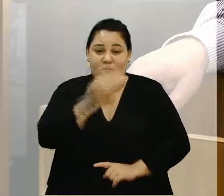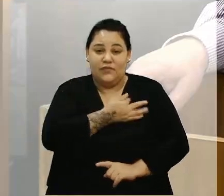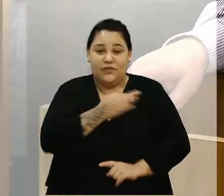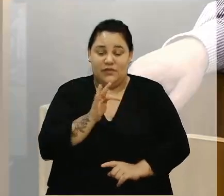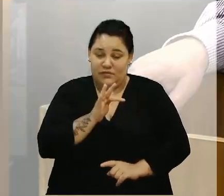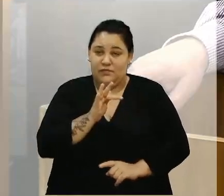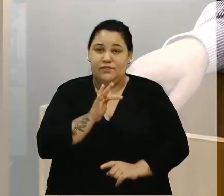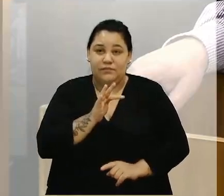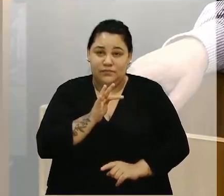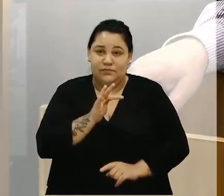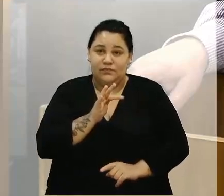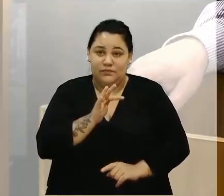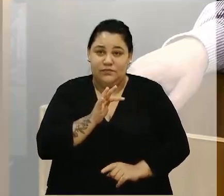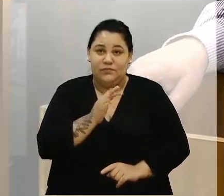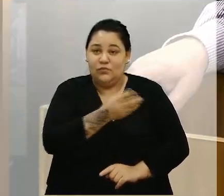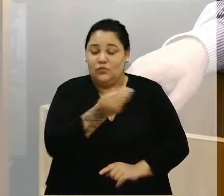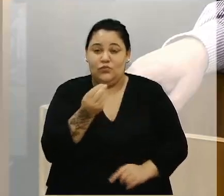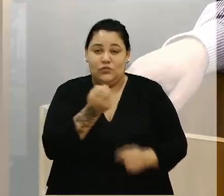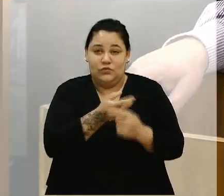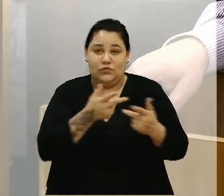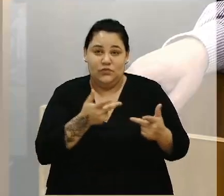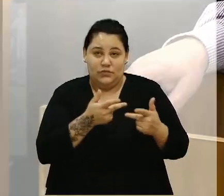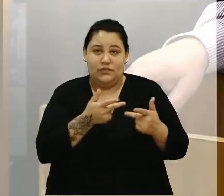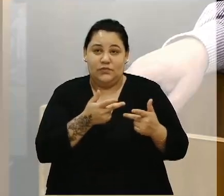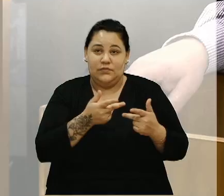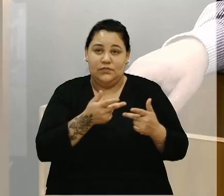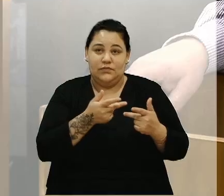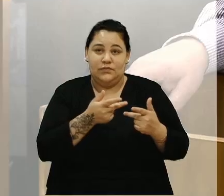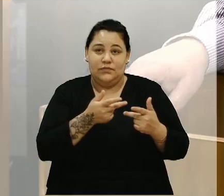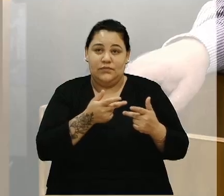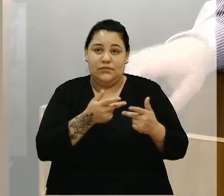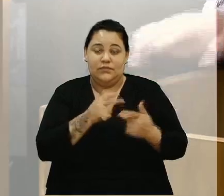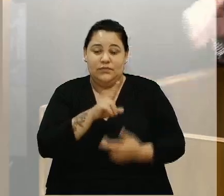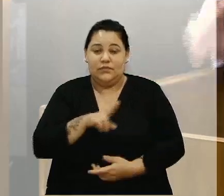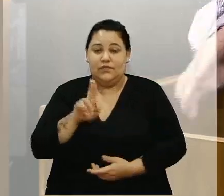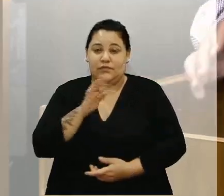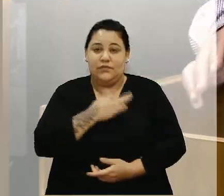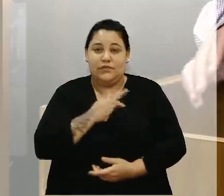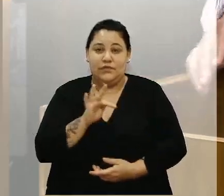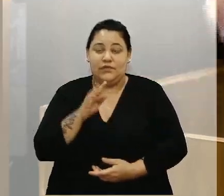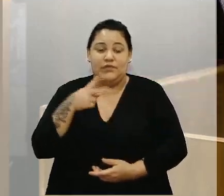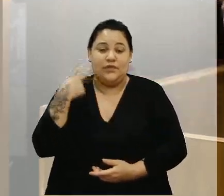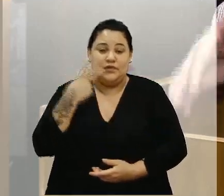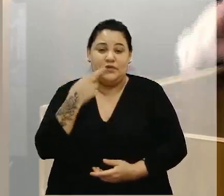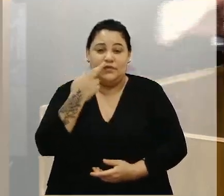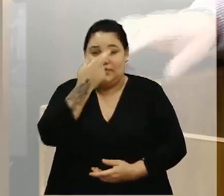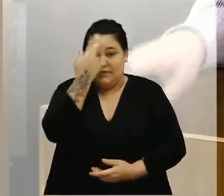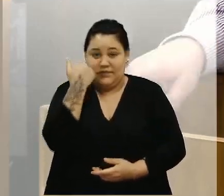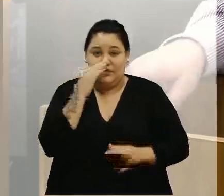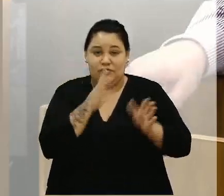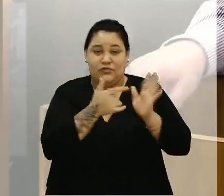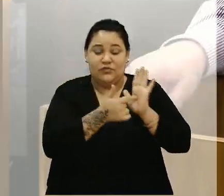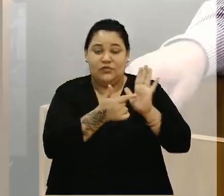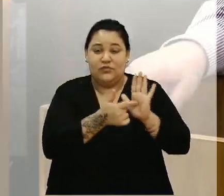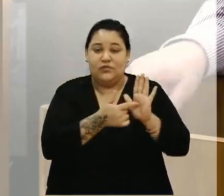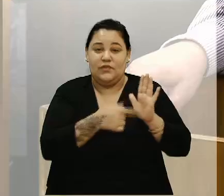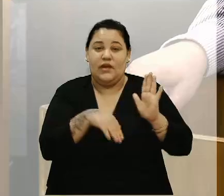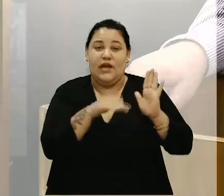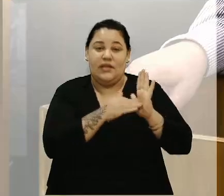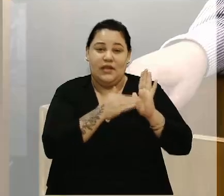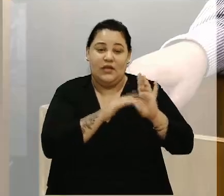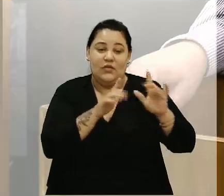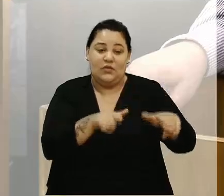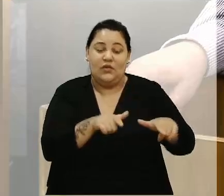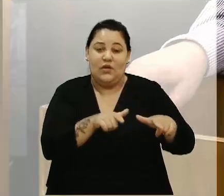essa extensão, nem que fosse da Universidade Federal. O vereador Rafael já mostrou aqui, até o local já tinha, né? Então a gente